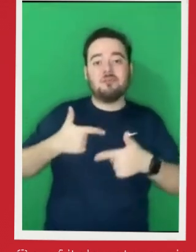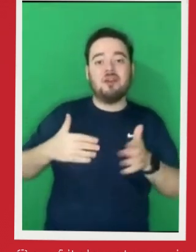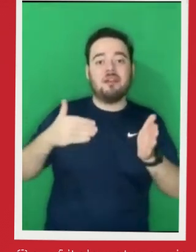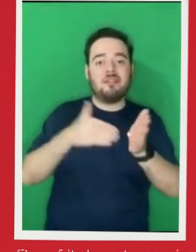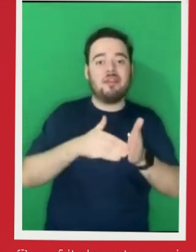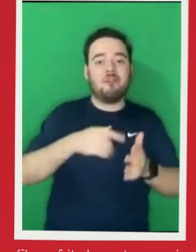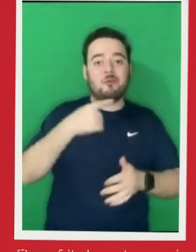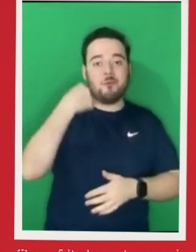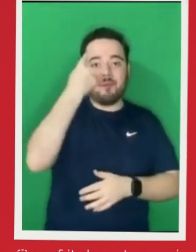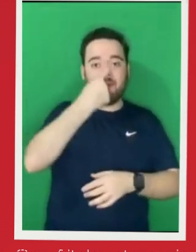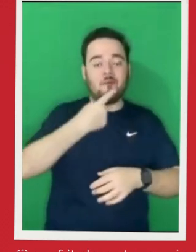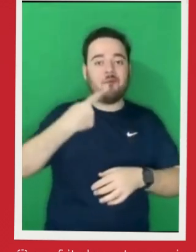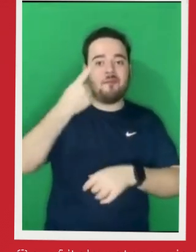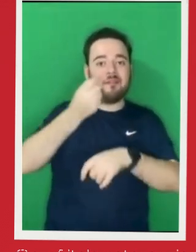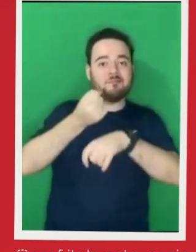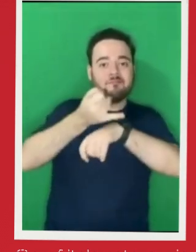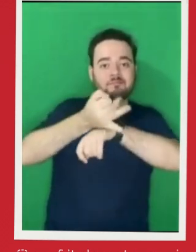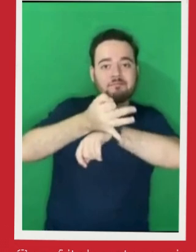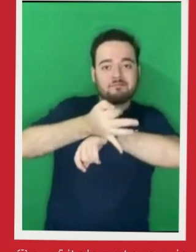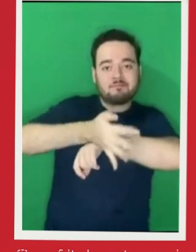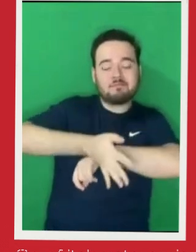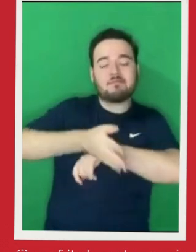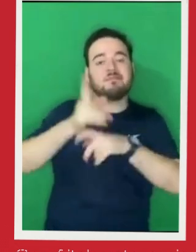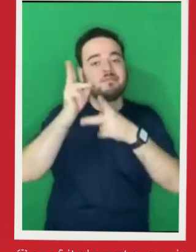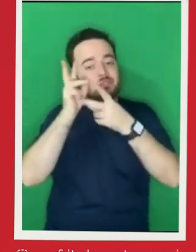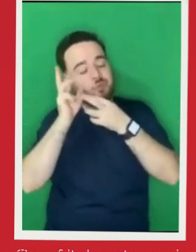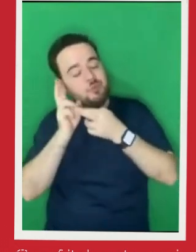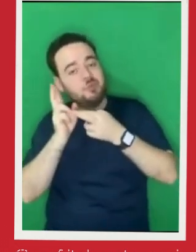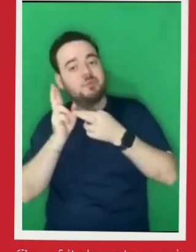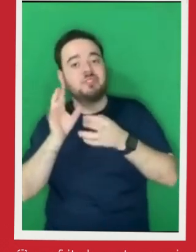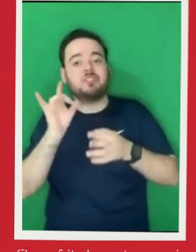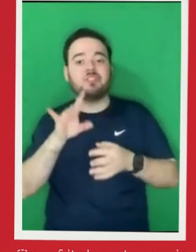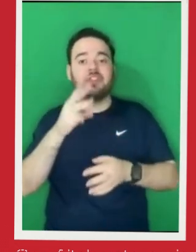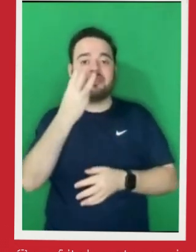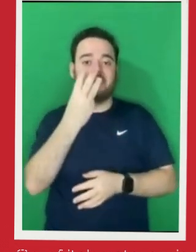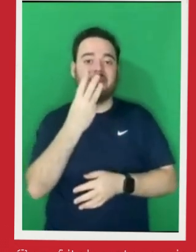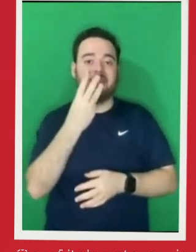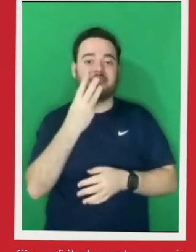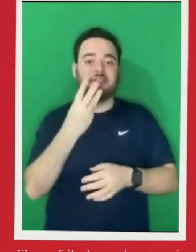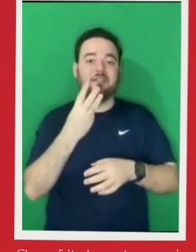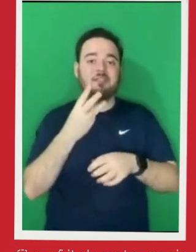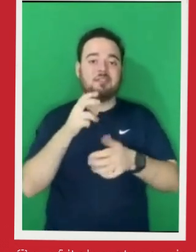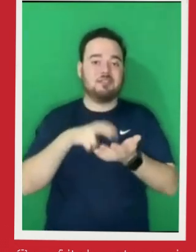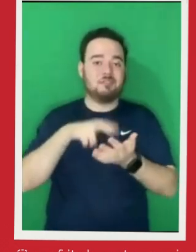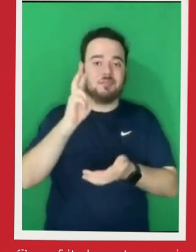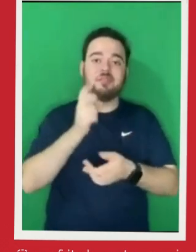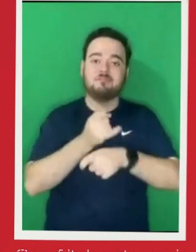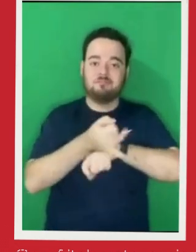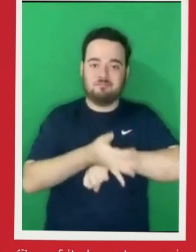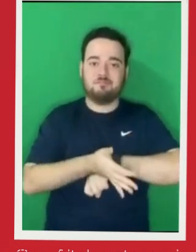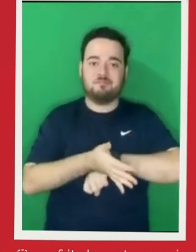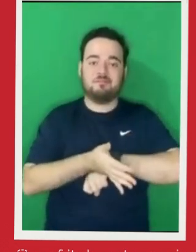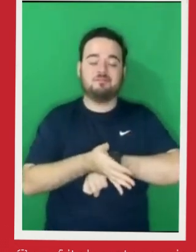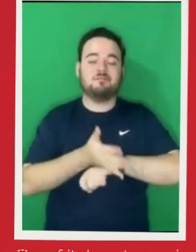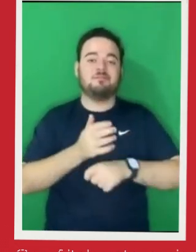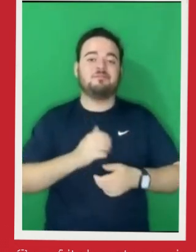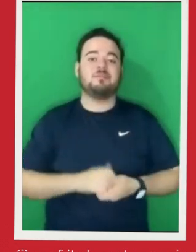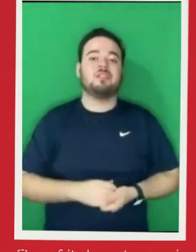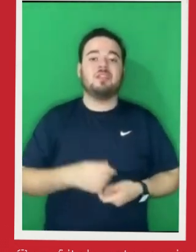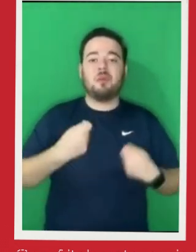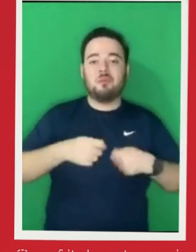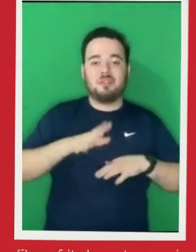vida que eu tinha que trabalhar até 1h da manhã e eu só ia dormir 3 da manhã. Então, e eu que sempre gostei de acordar cedo,